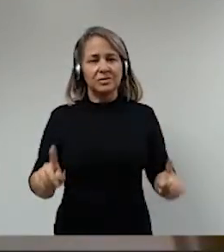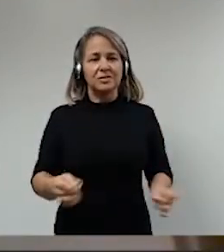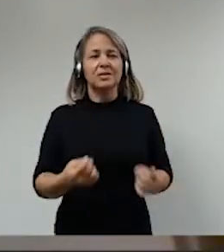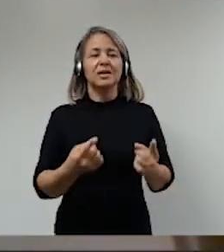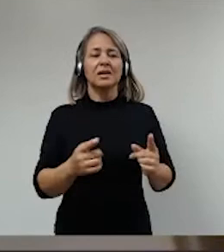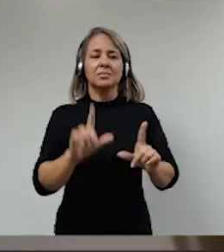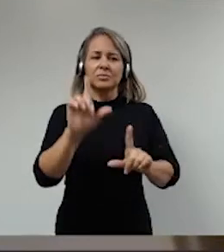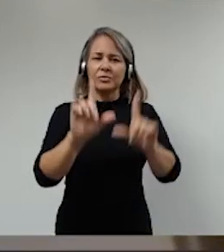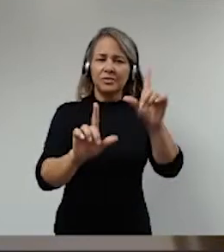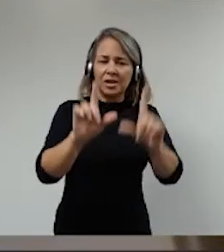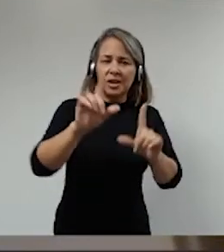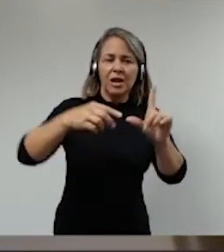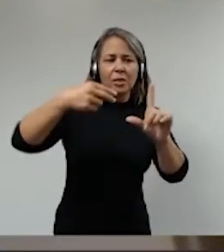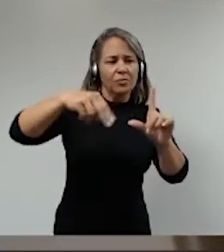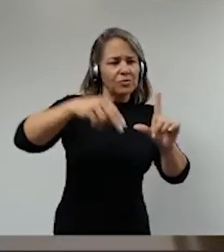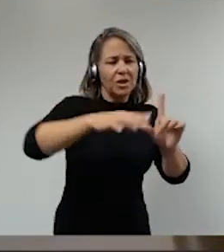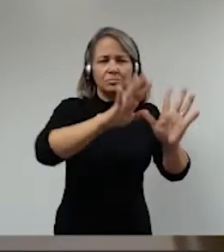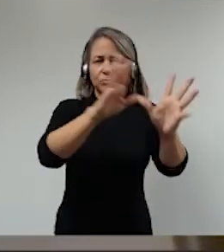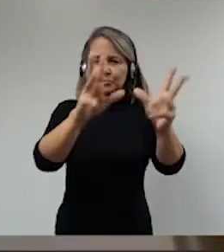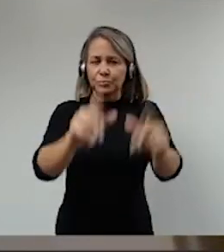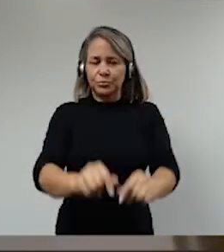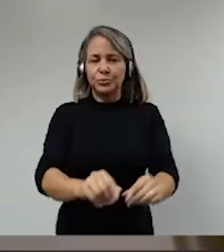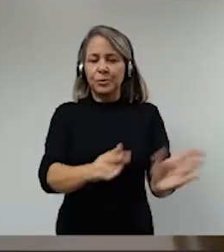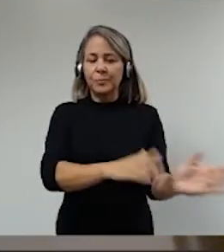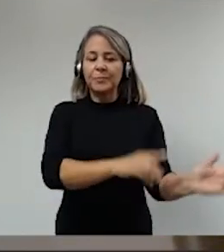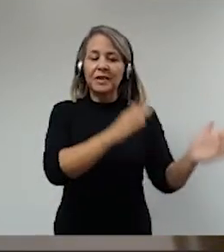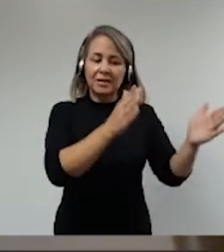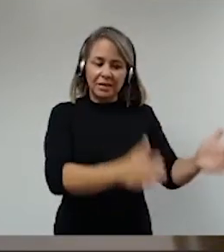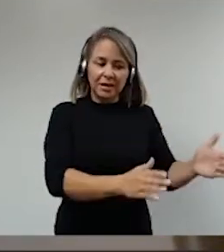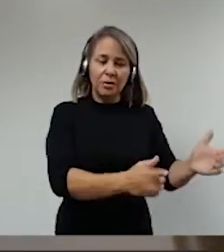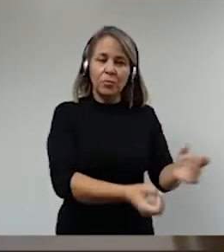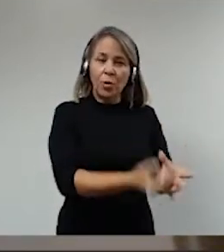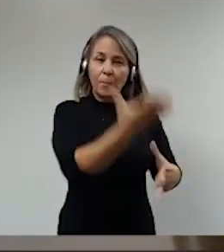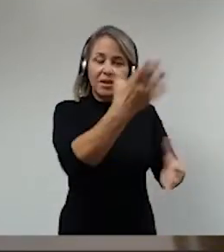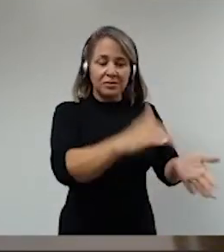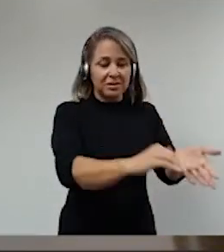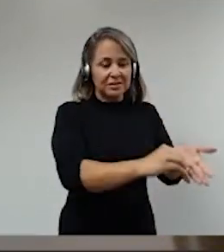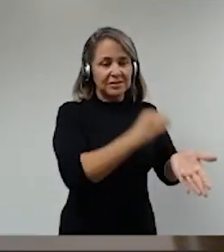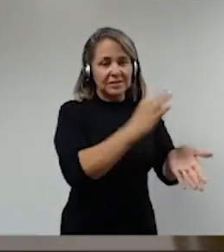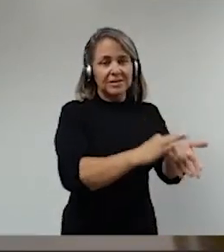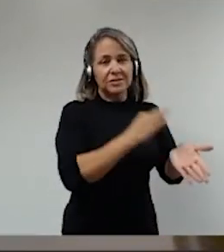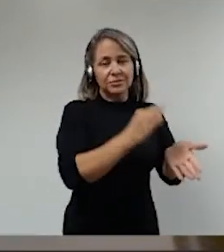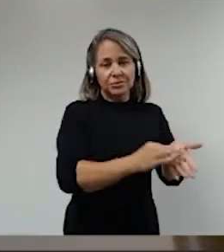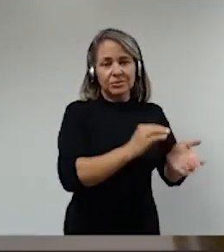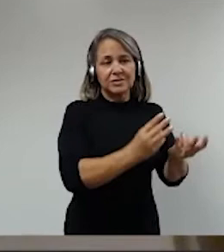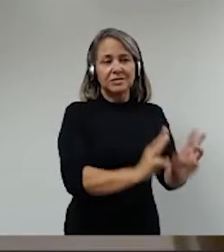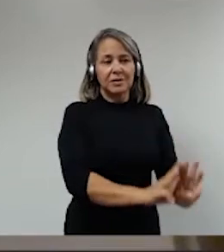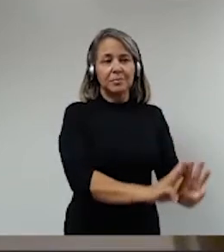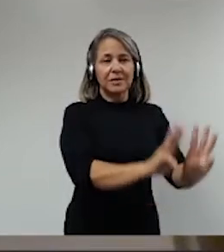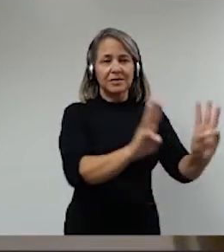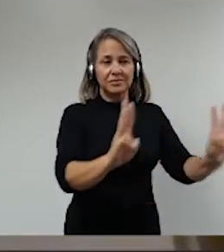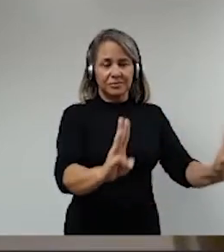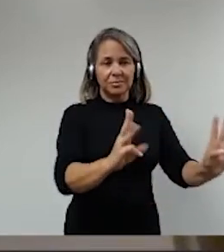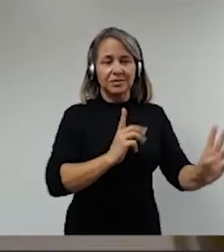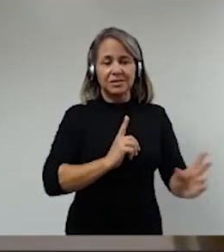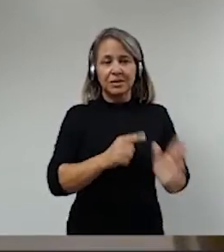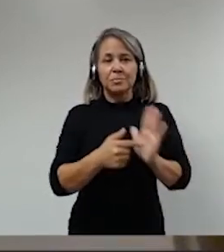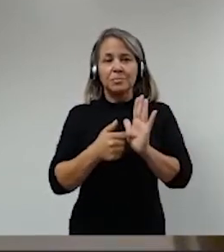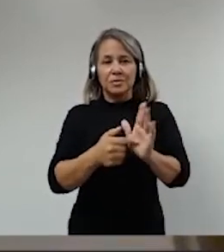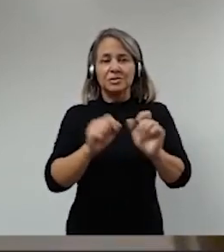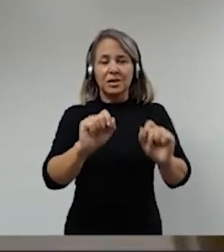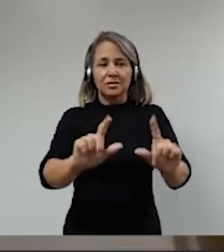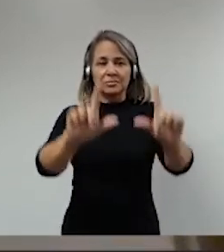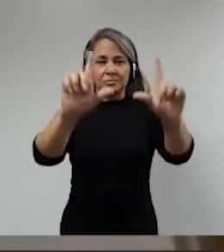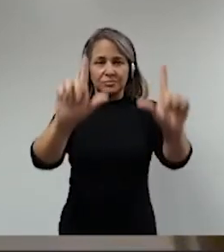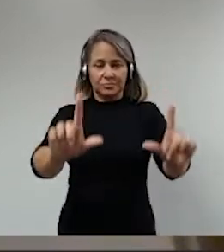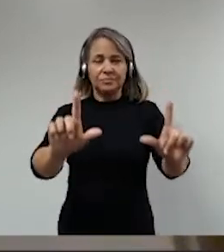top também, como Spotify, etc. Então, você, de um lado, um aumento de assinaturas dessas plataformas, assim como você tem um aumento da audiência da TV pago, você